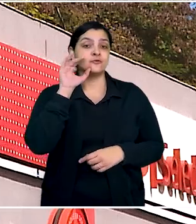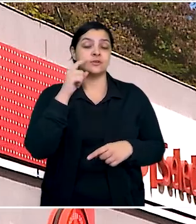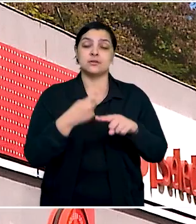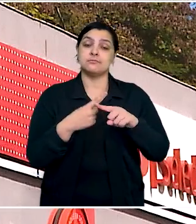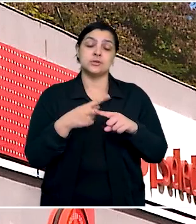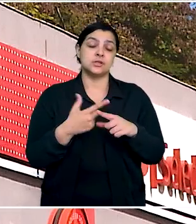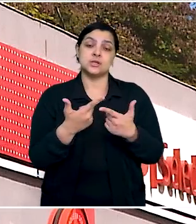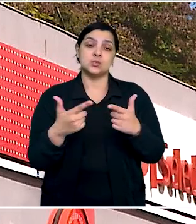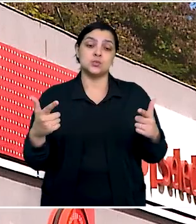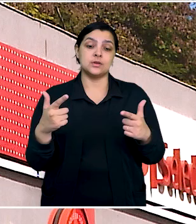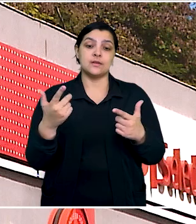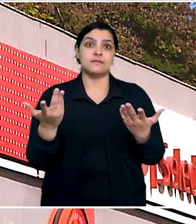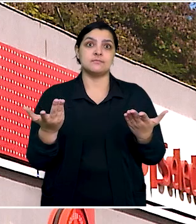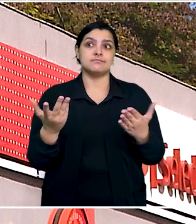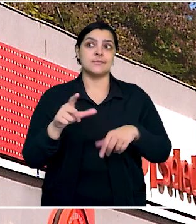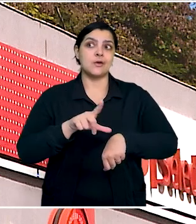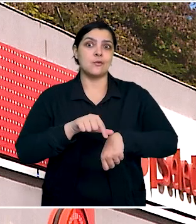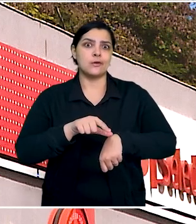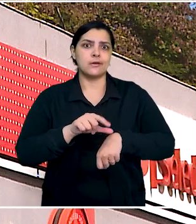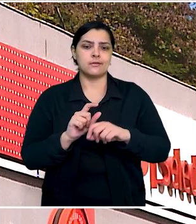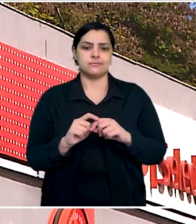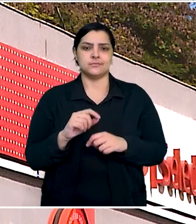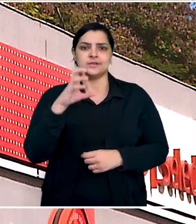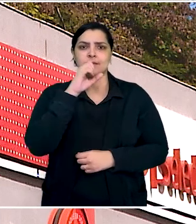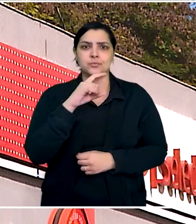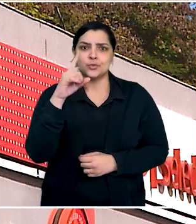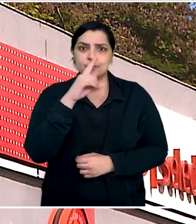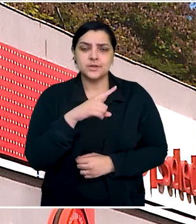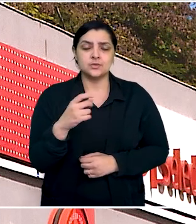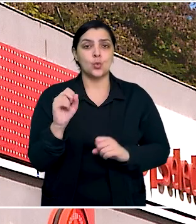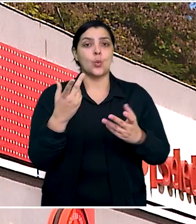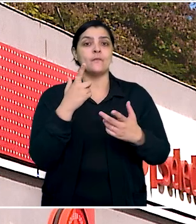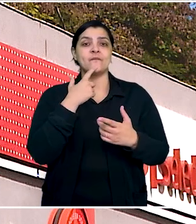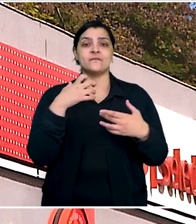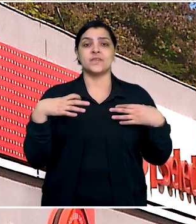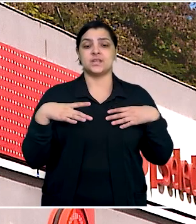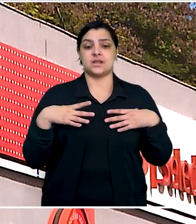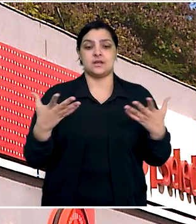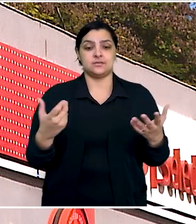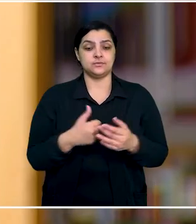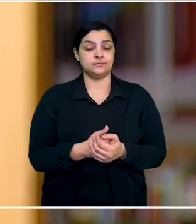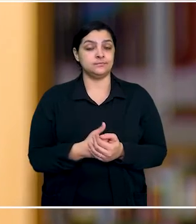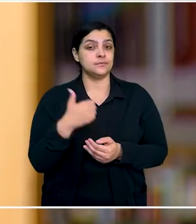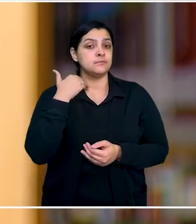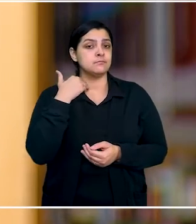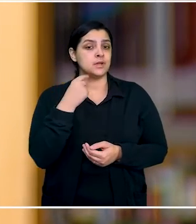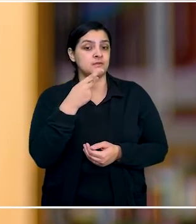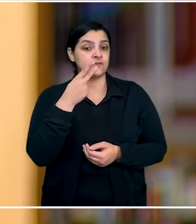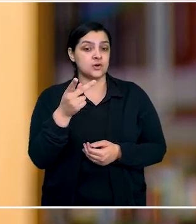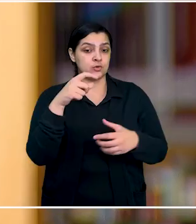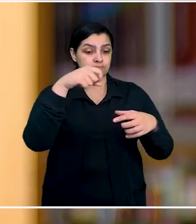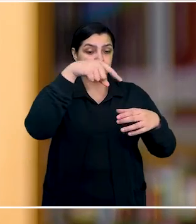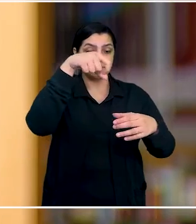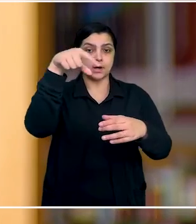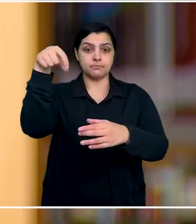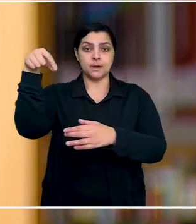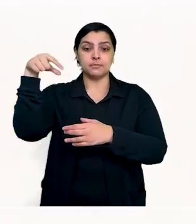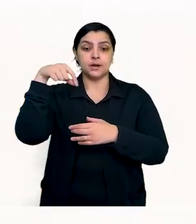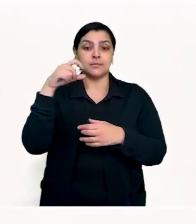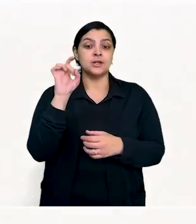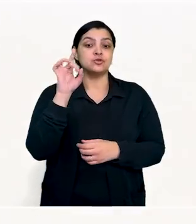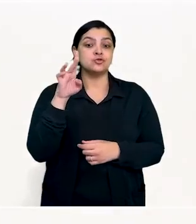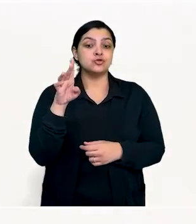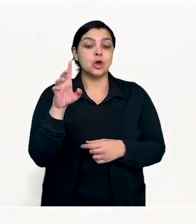empregado, porque não houve ressalva de horários, finais de semana ou feriados. Sustentou ainda que a geolocalização